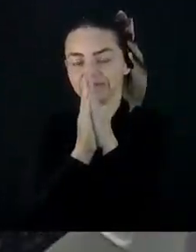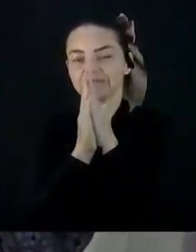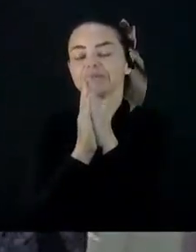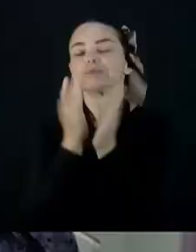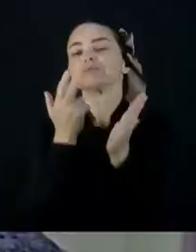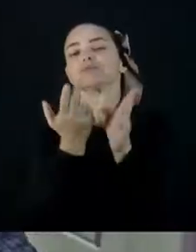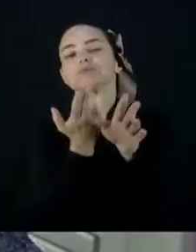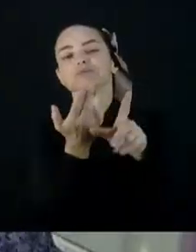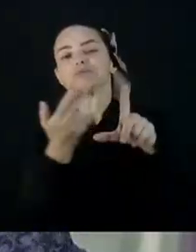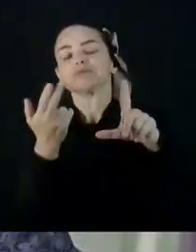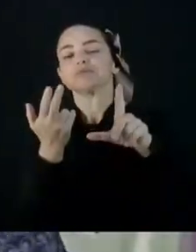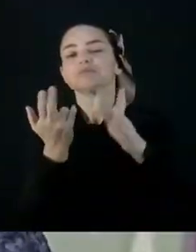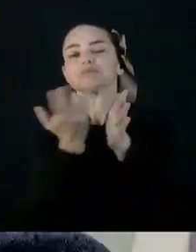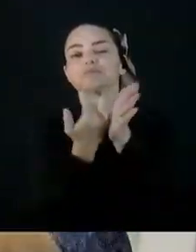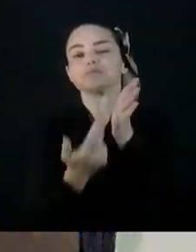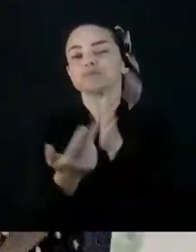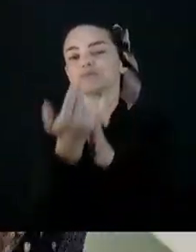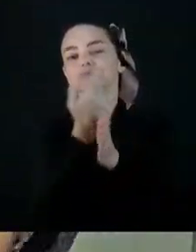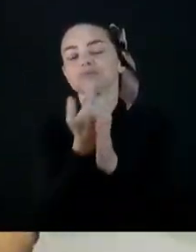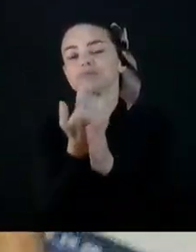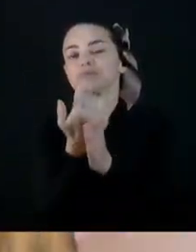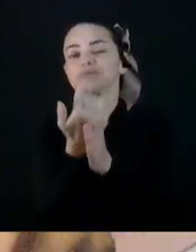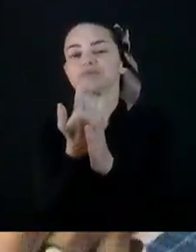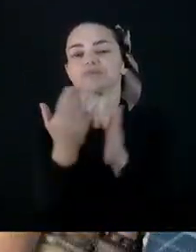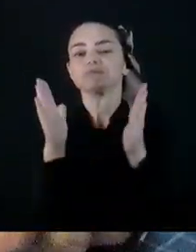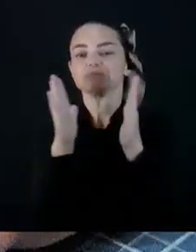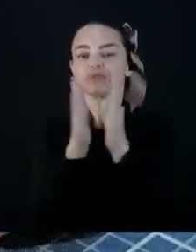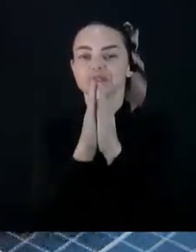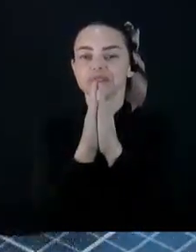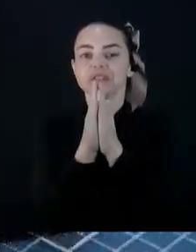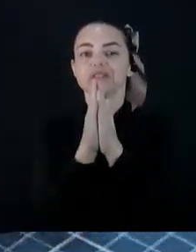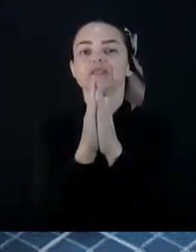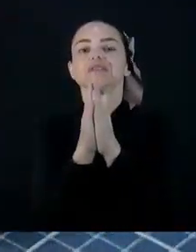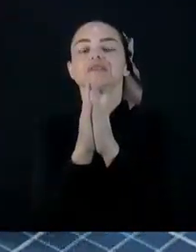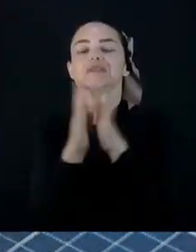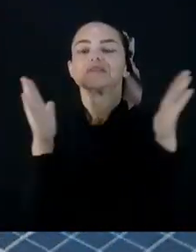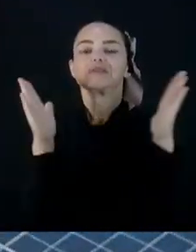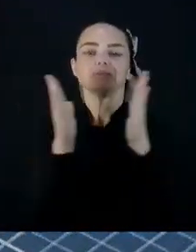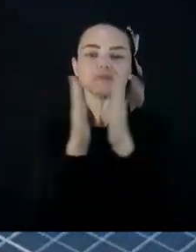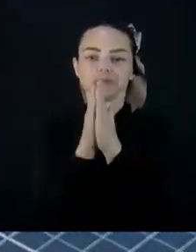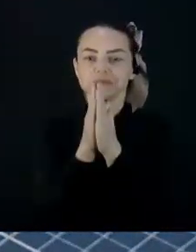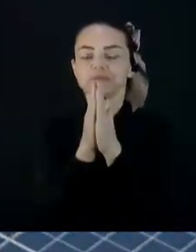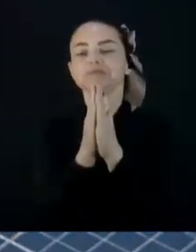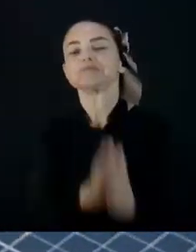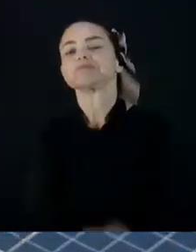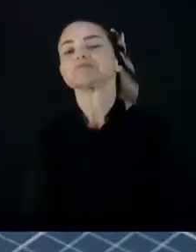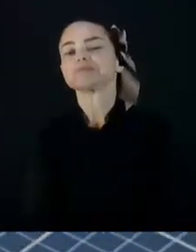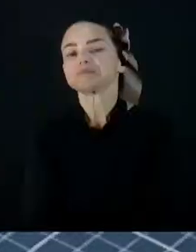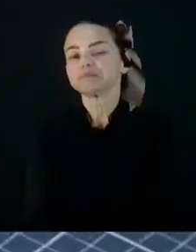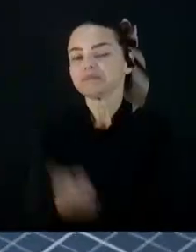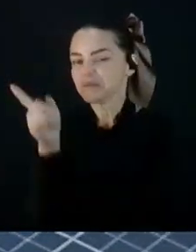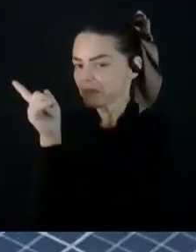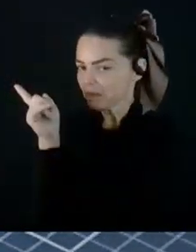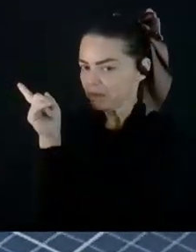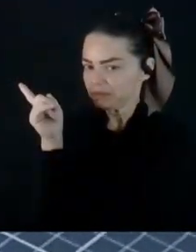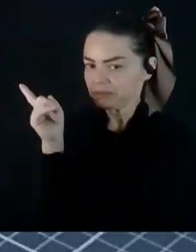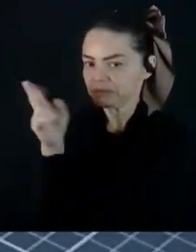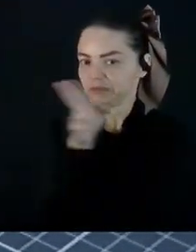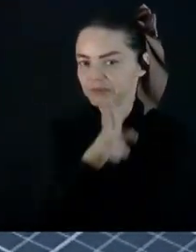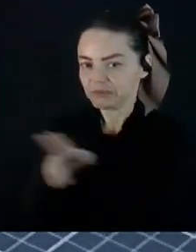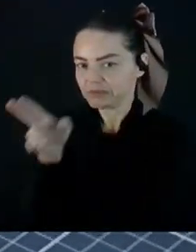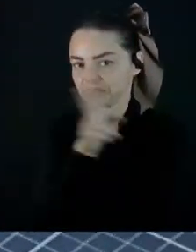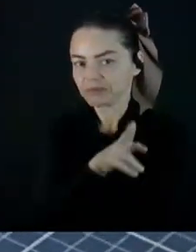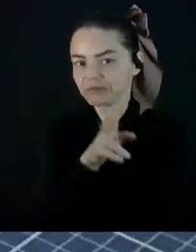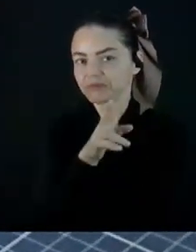Então vai ser direito com direito do tecido. Nós vamos uni-los assim, né? Aí vocês usem o alfinete, né?